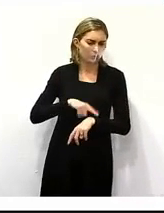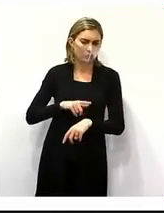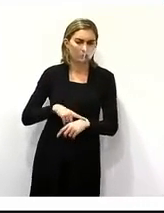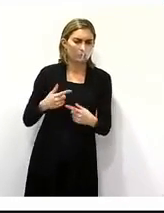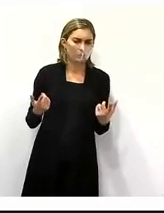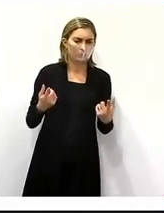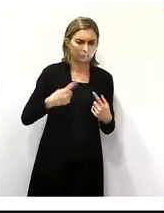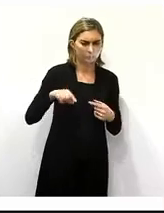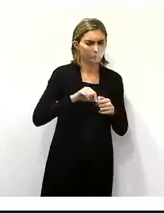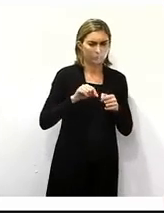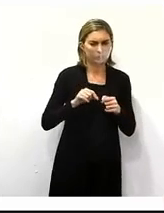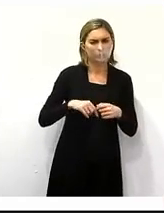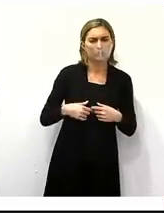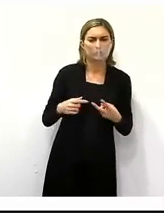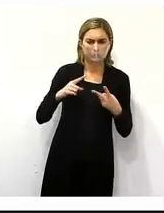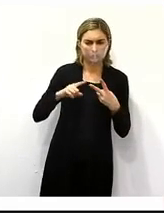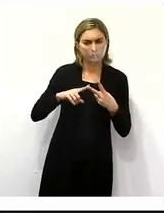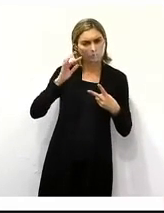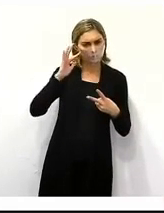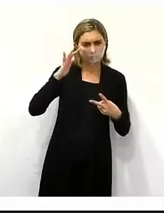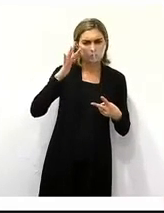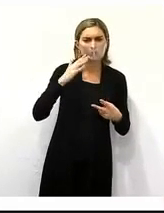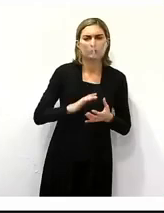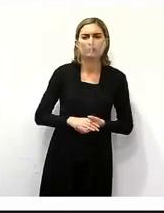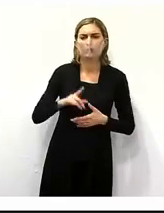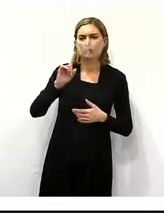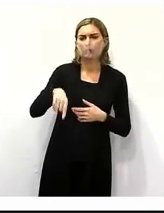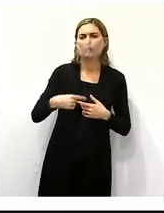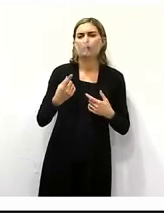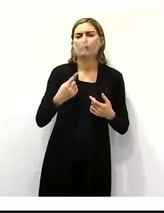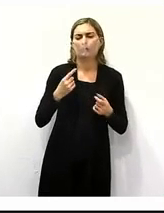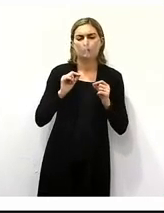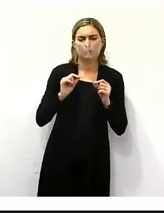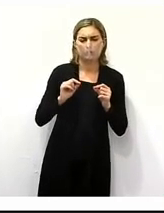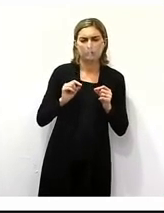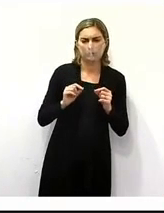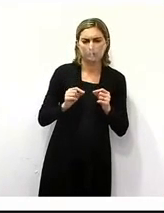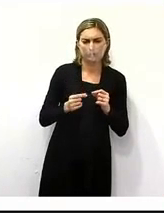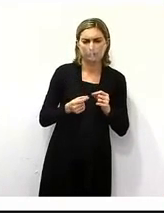gente fazer. Então, o segundo filósofo é o contratualista.